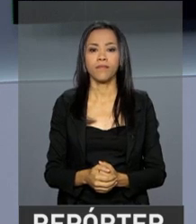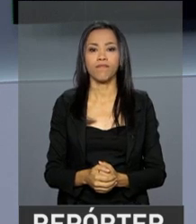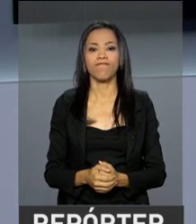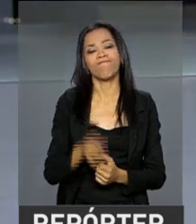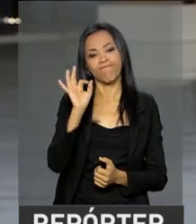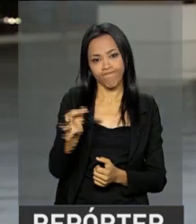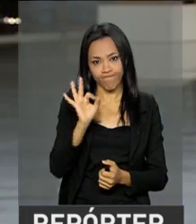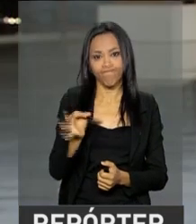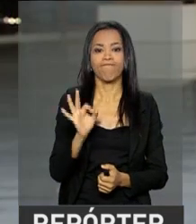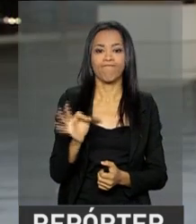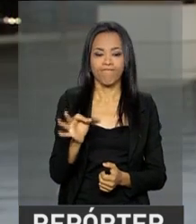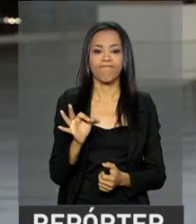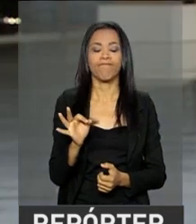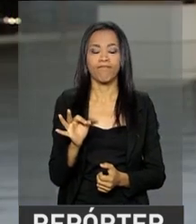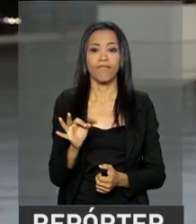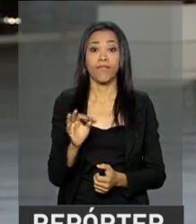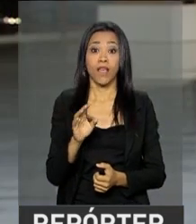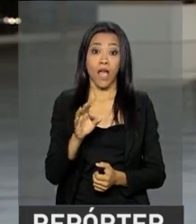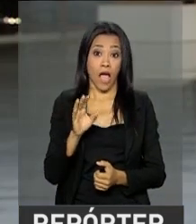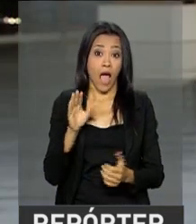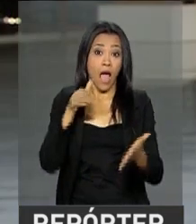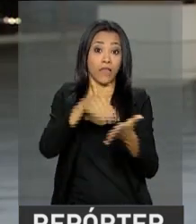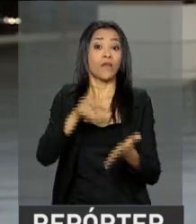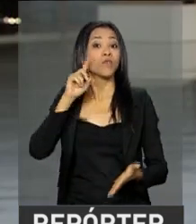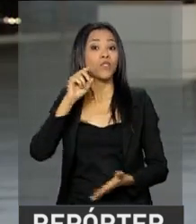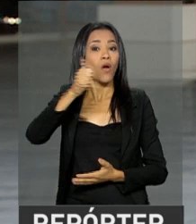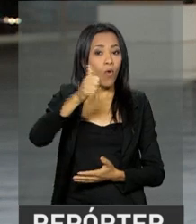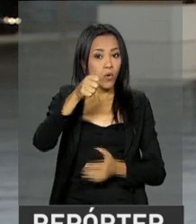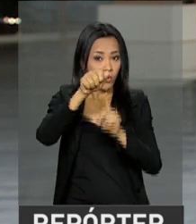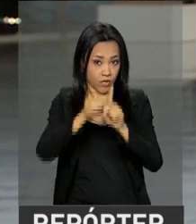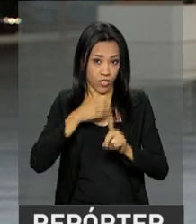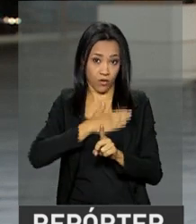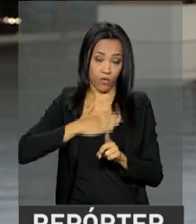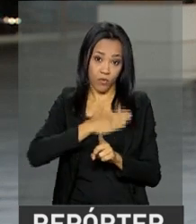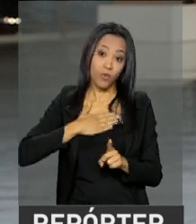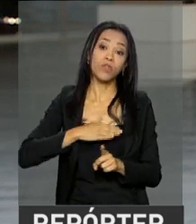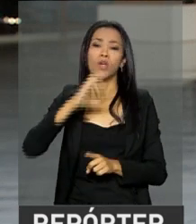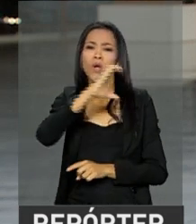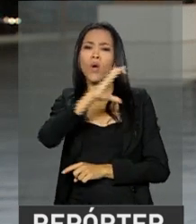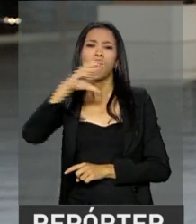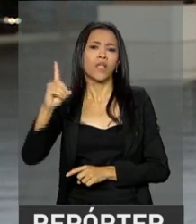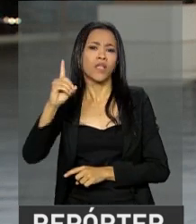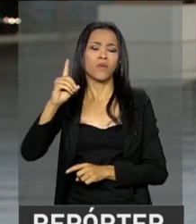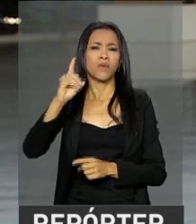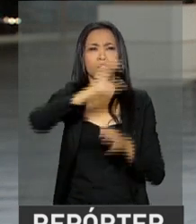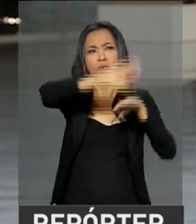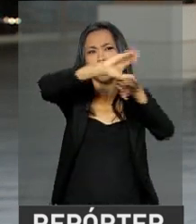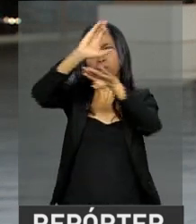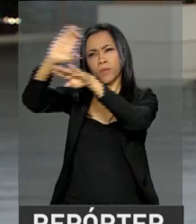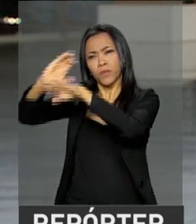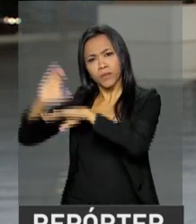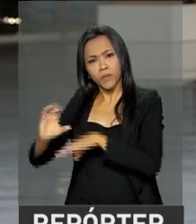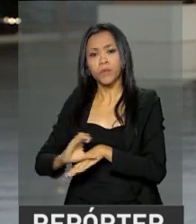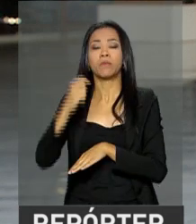Carol isso mesmo eh até os até o dia 11 de Agosto os coordenadores de cursos e devem escrever